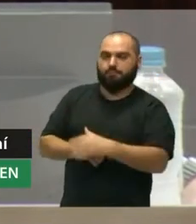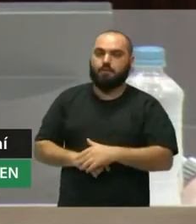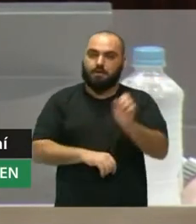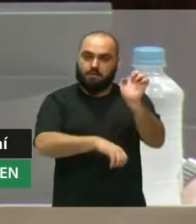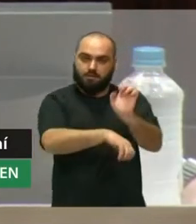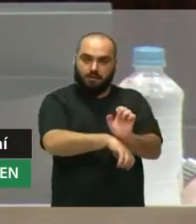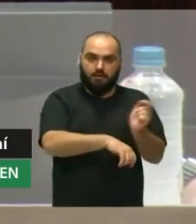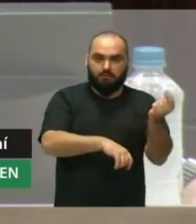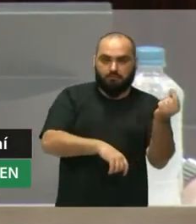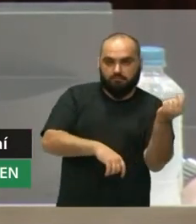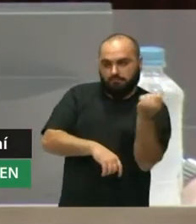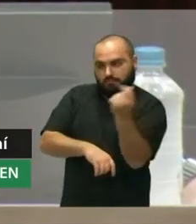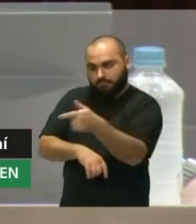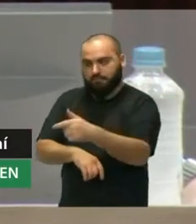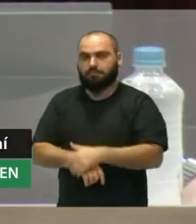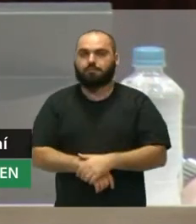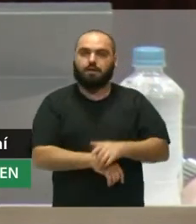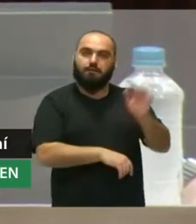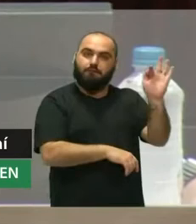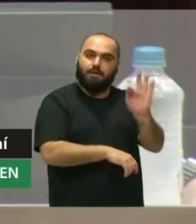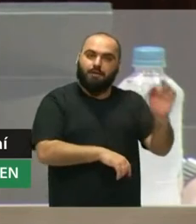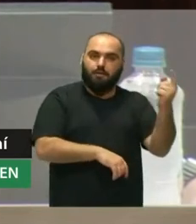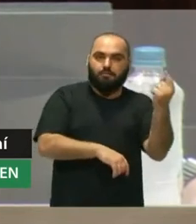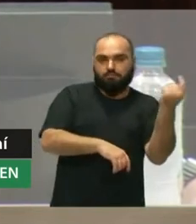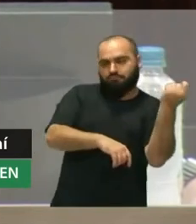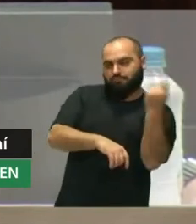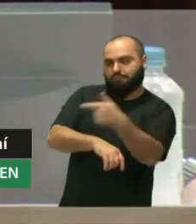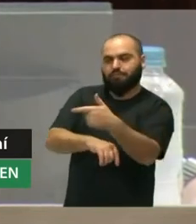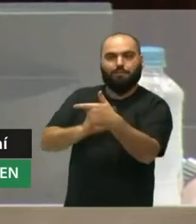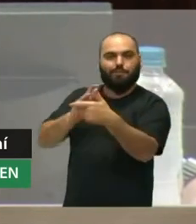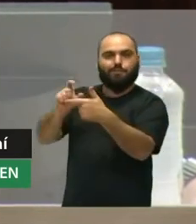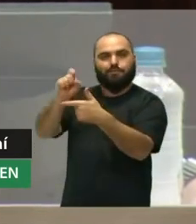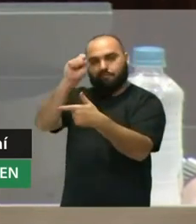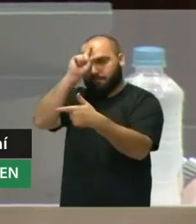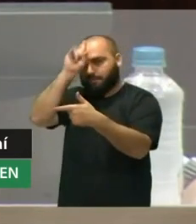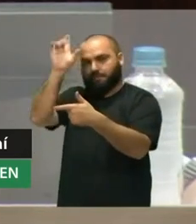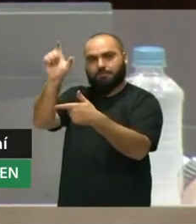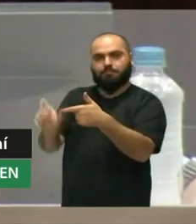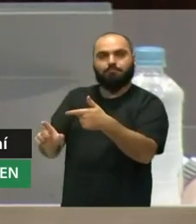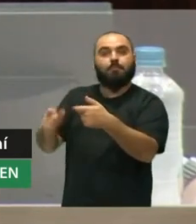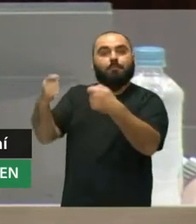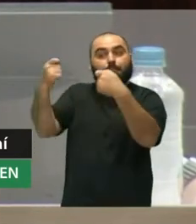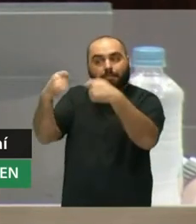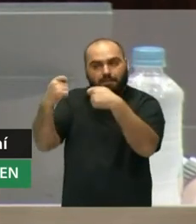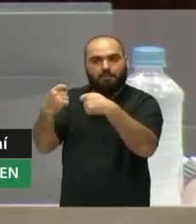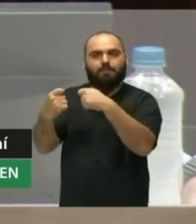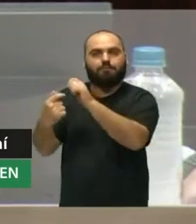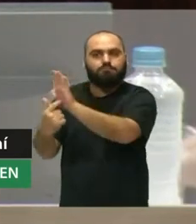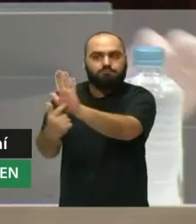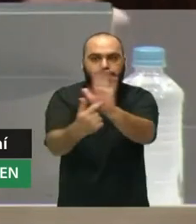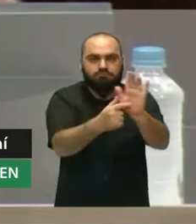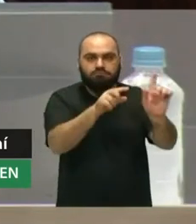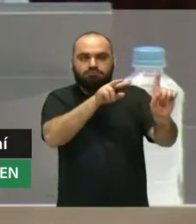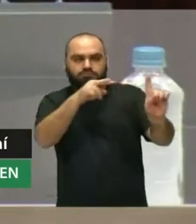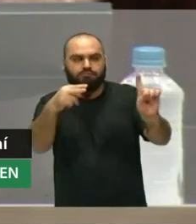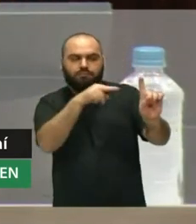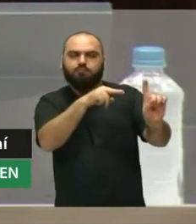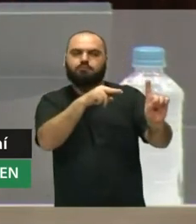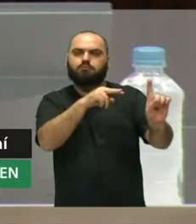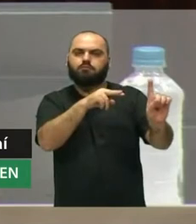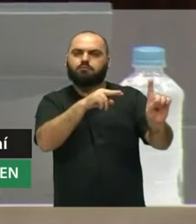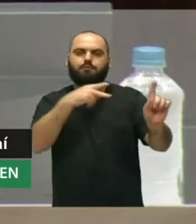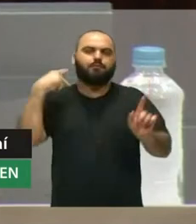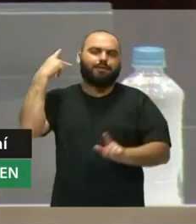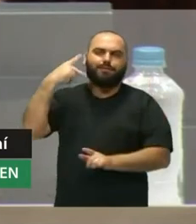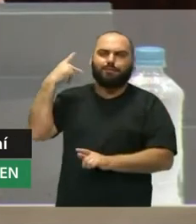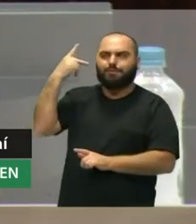haver essa transparência, até para que depois os vereadores não fiquem... onde é que estão esses